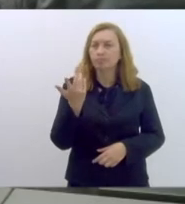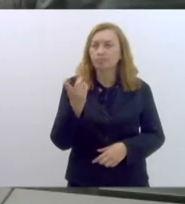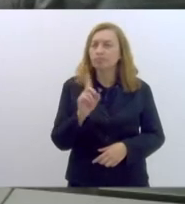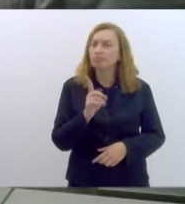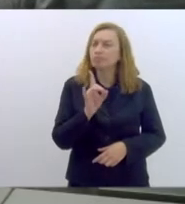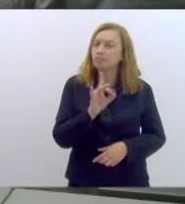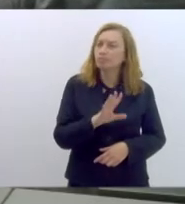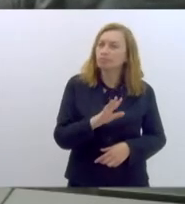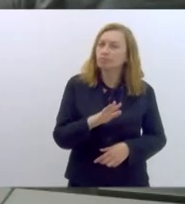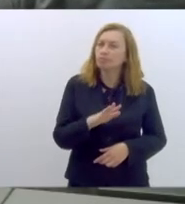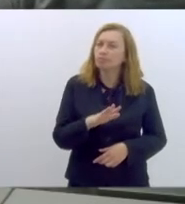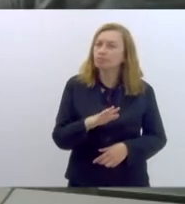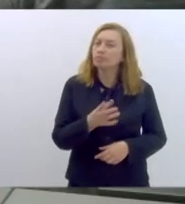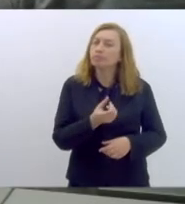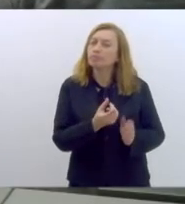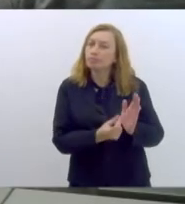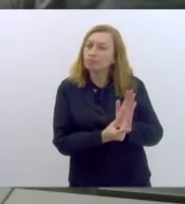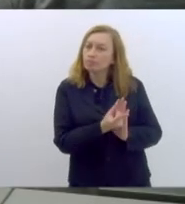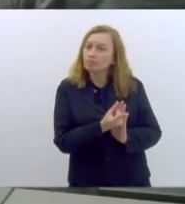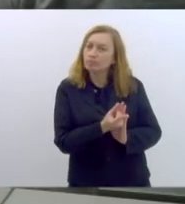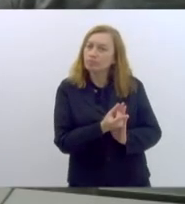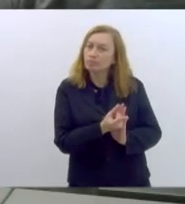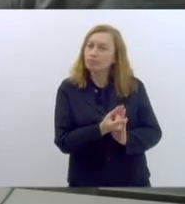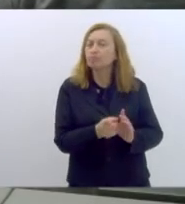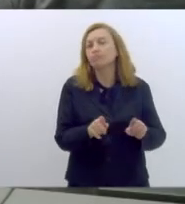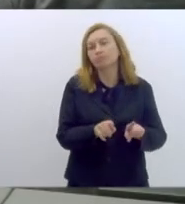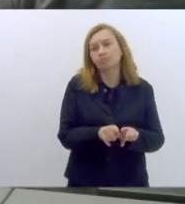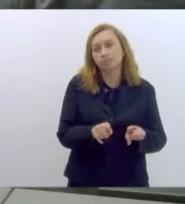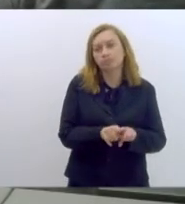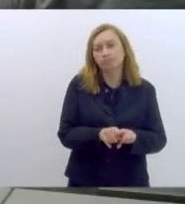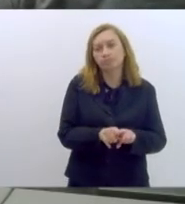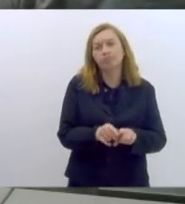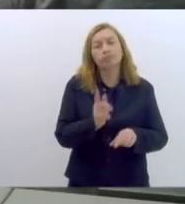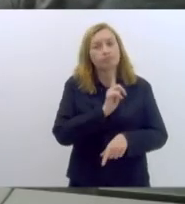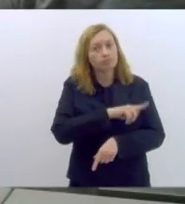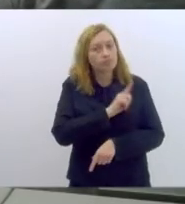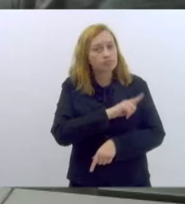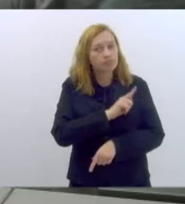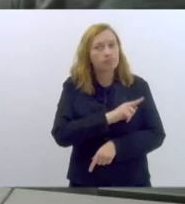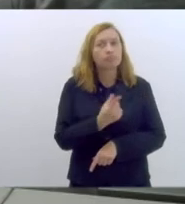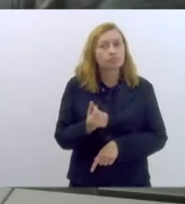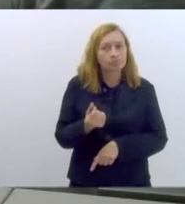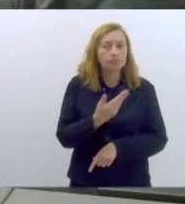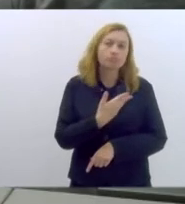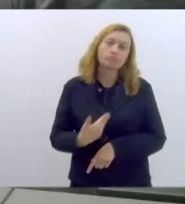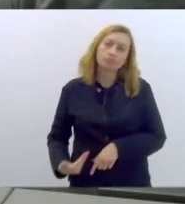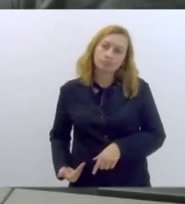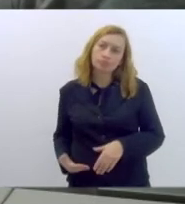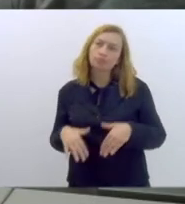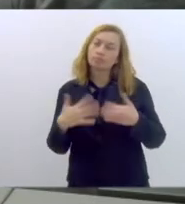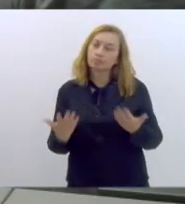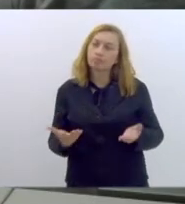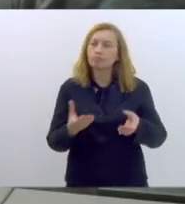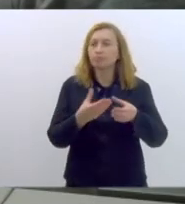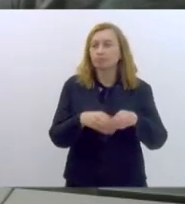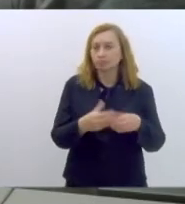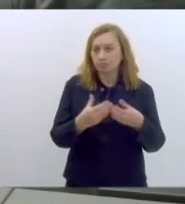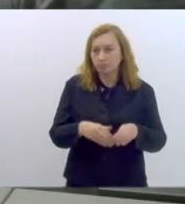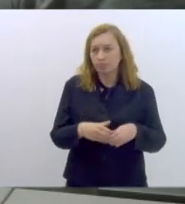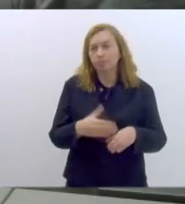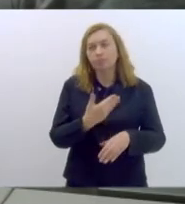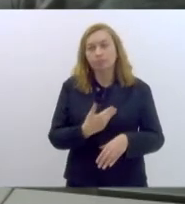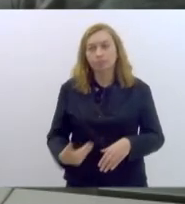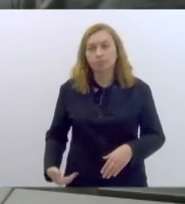não só na questão financeira, mas na questão da gestão da máquina pública. Então, concurso público,